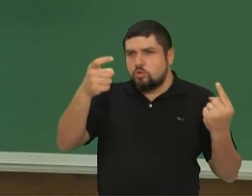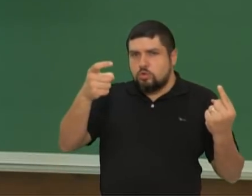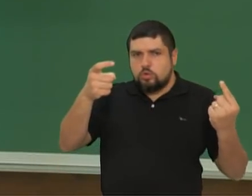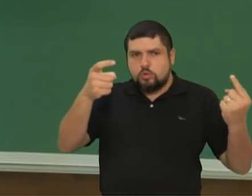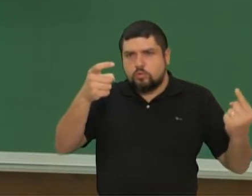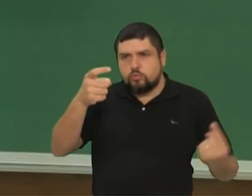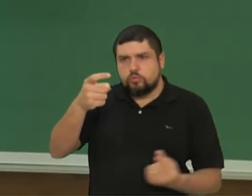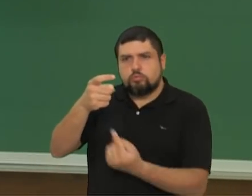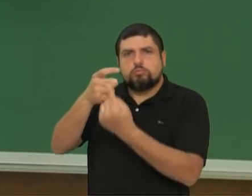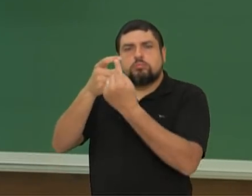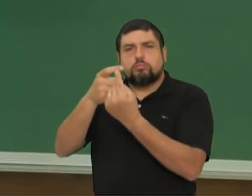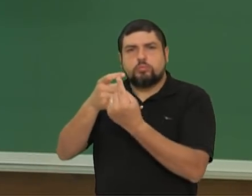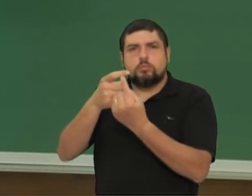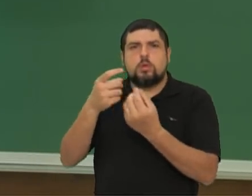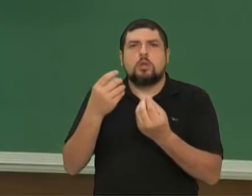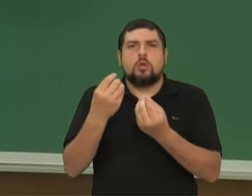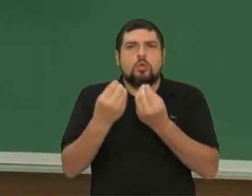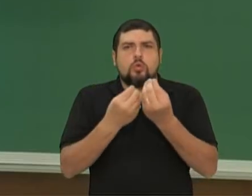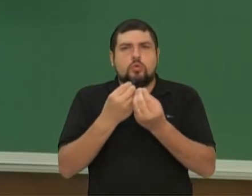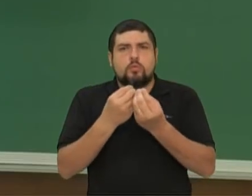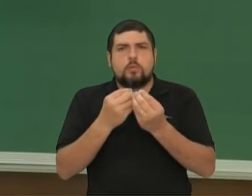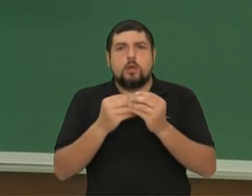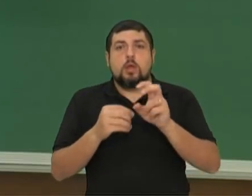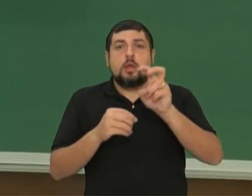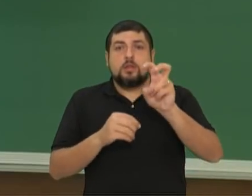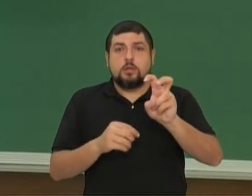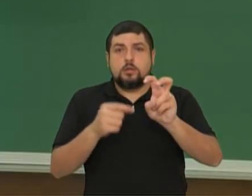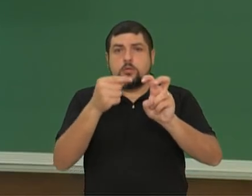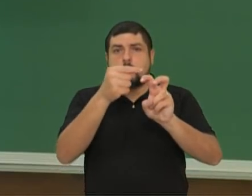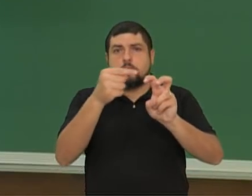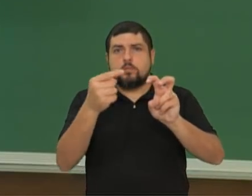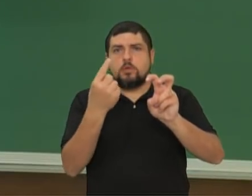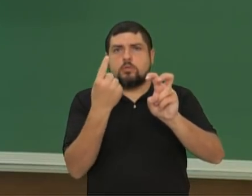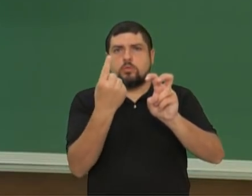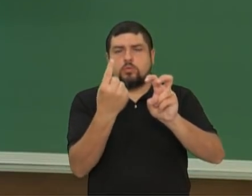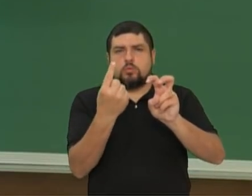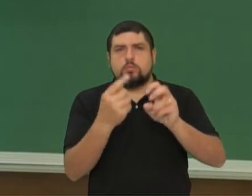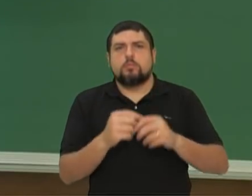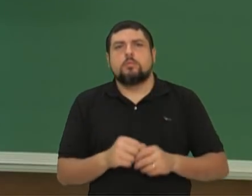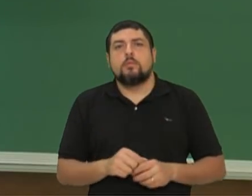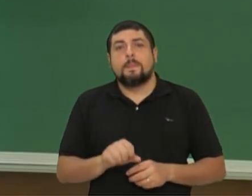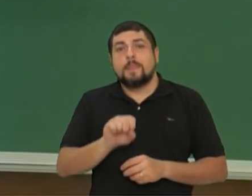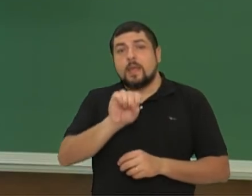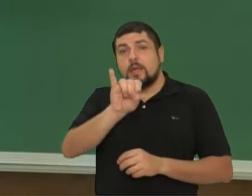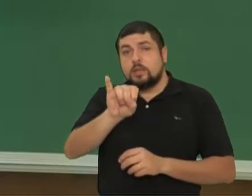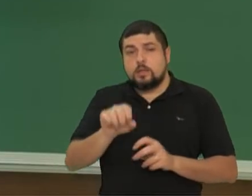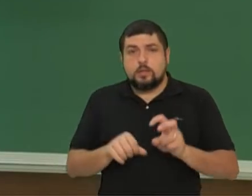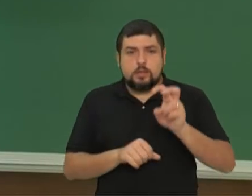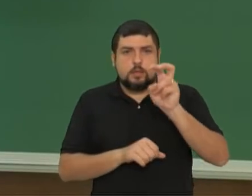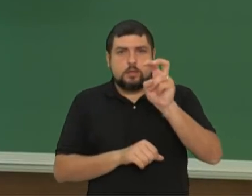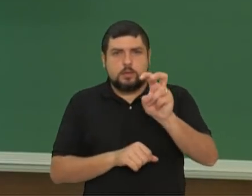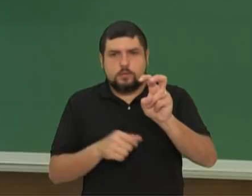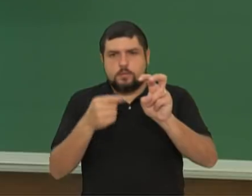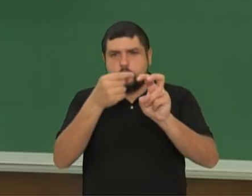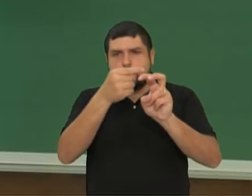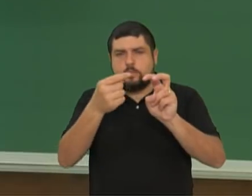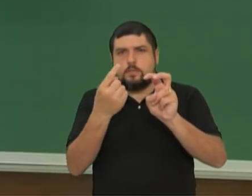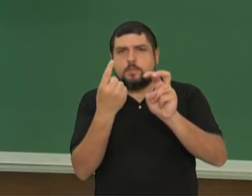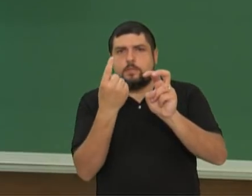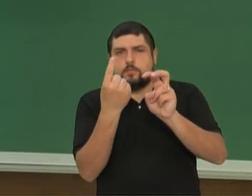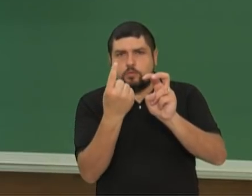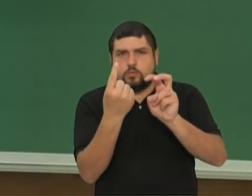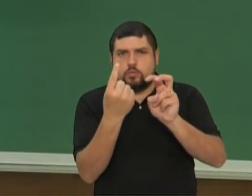aqui. Ficou 5 elevado a menos 1. E quando 5 está elevado a menos 1, essa potência tem um